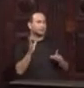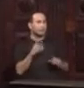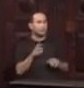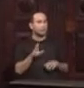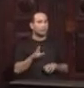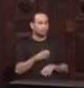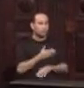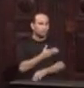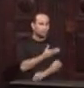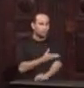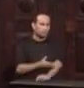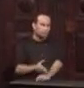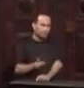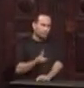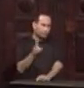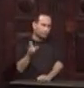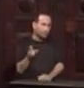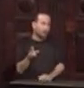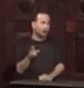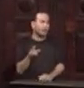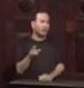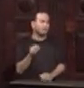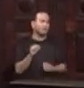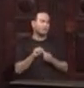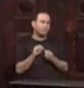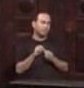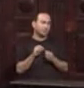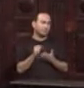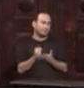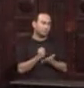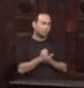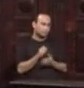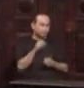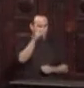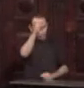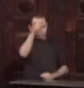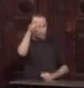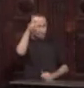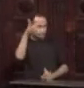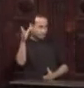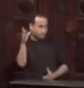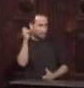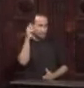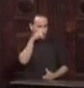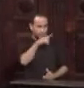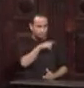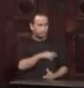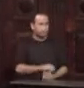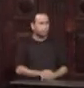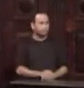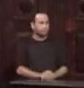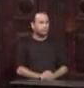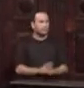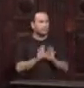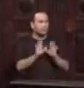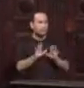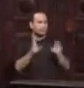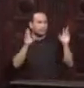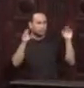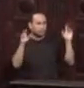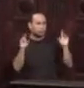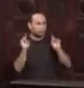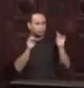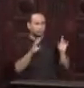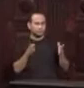quais prestaram concurso público, o que também é muito grave. Mas a questão específica que tratamos